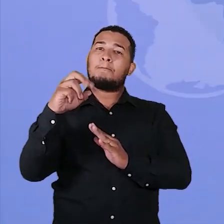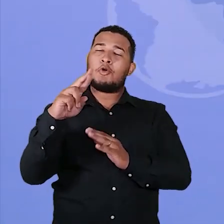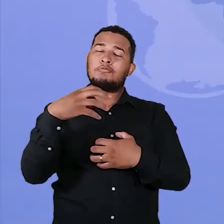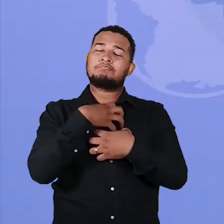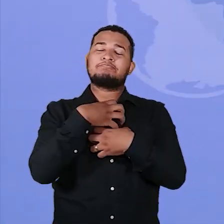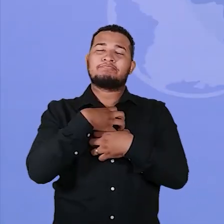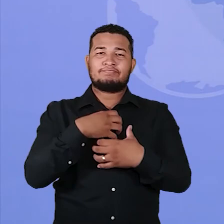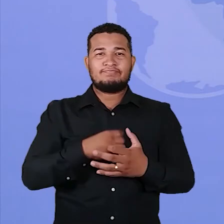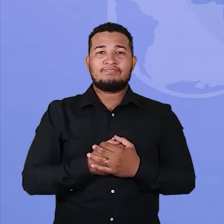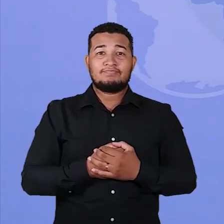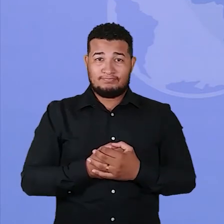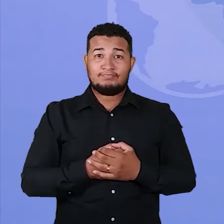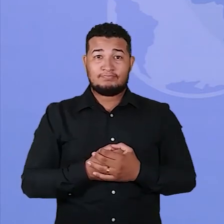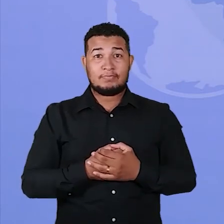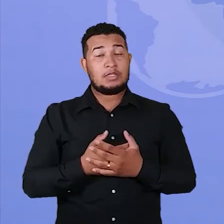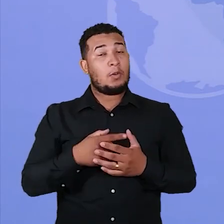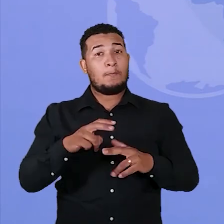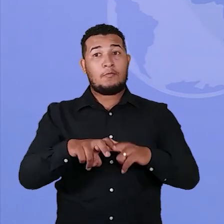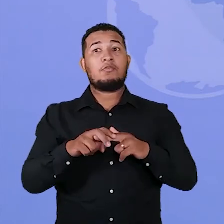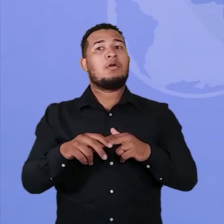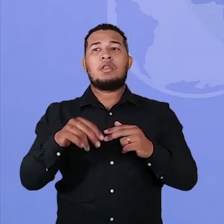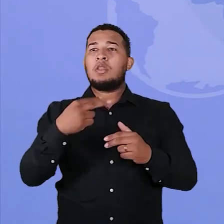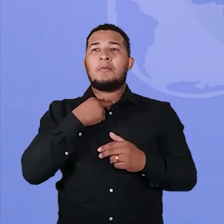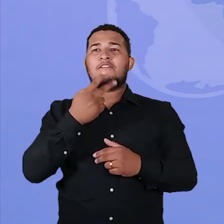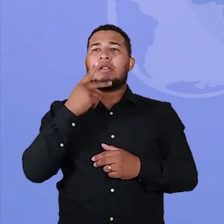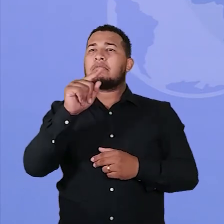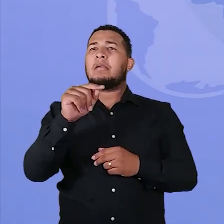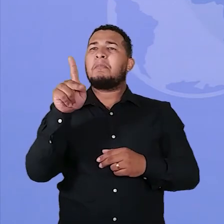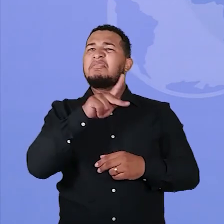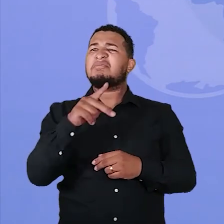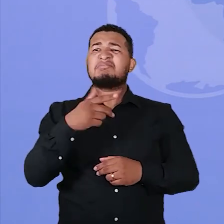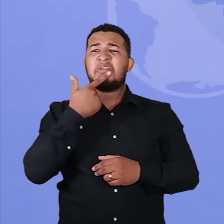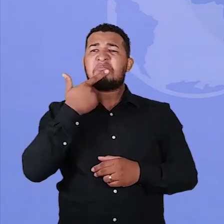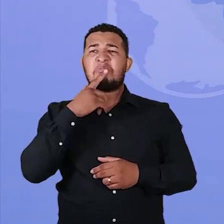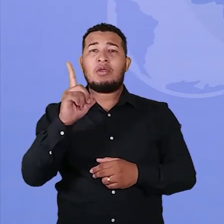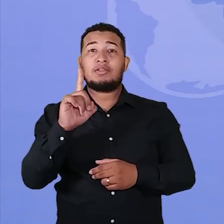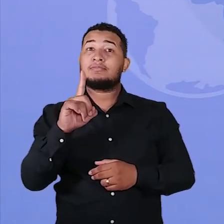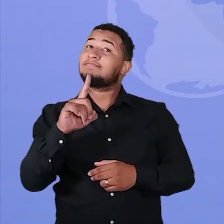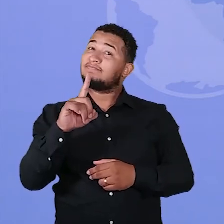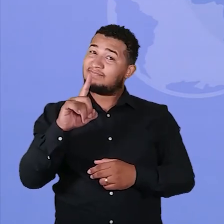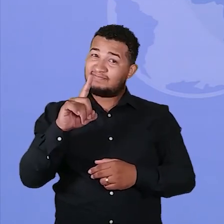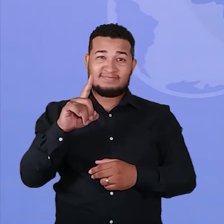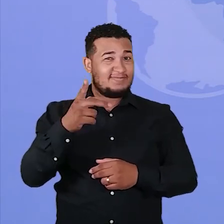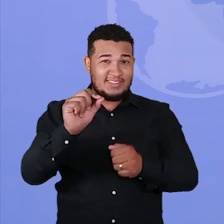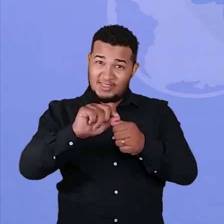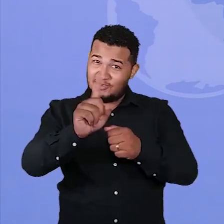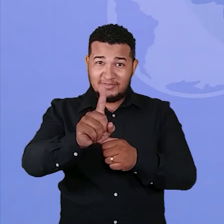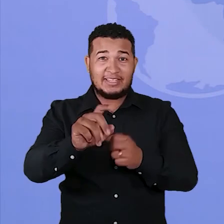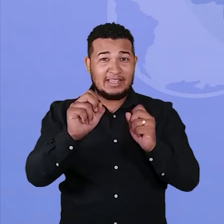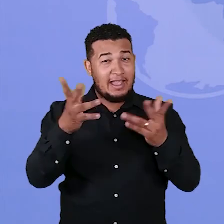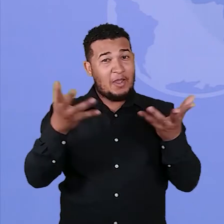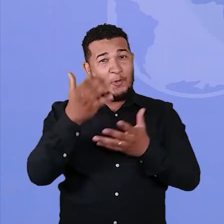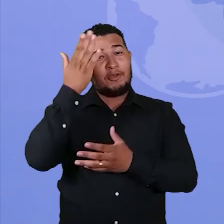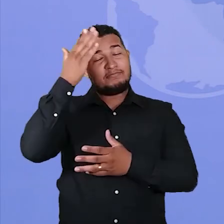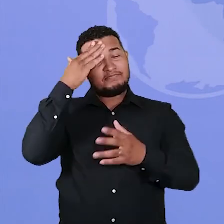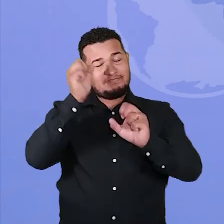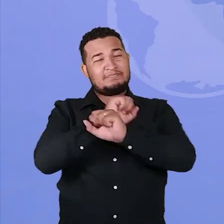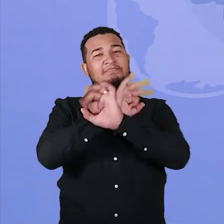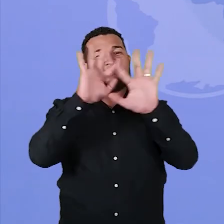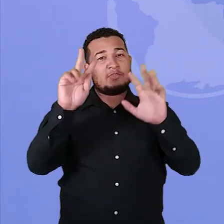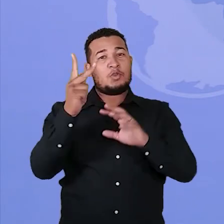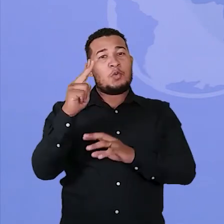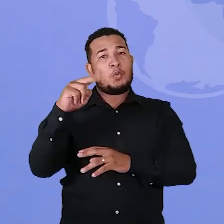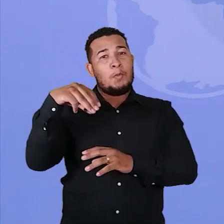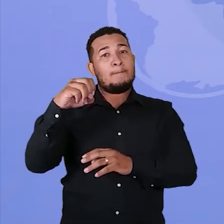com efeito de humor. Então nunca mais chega para o seu professor e fala, professor, não achei graça, tá bom? Nunca mais faça isso, porque agora você